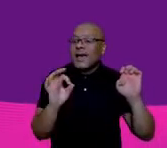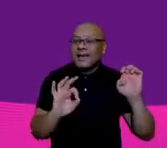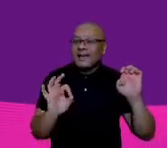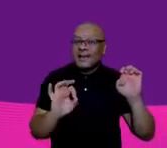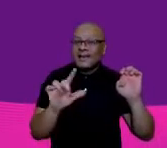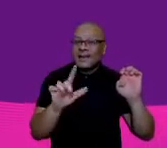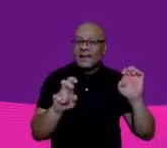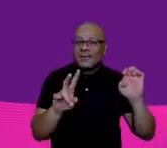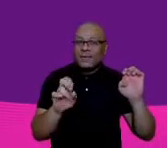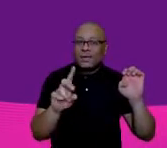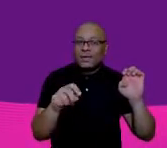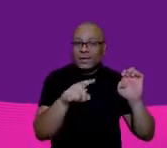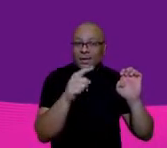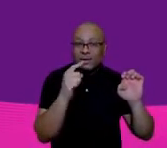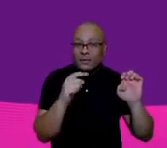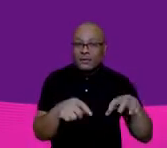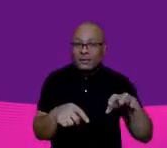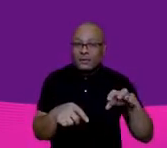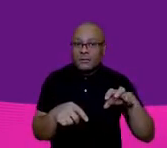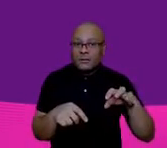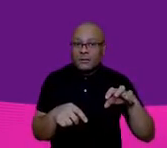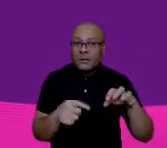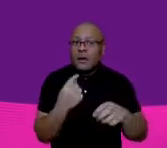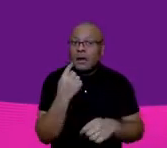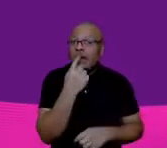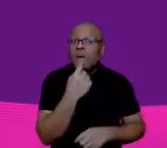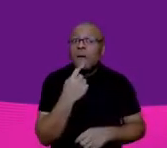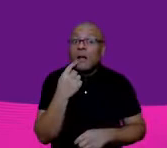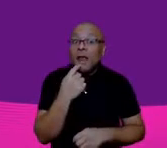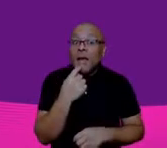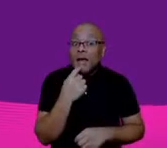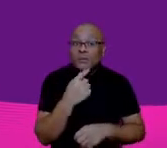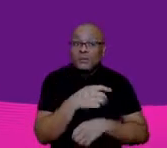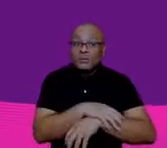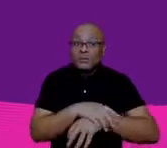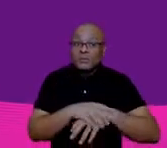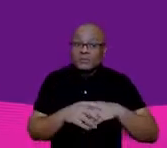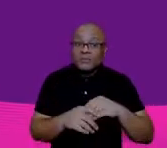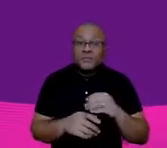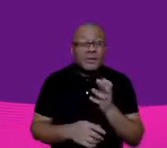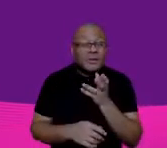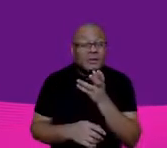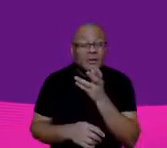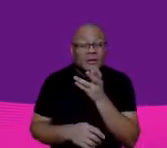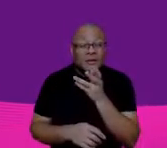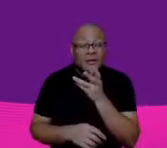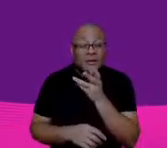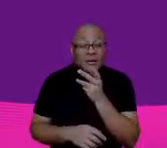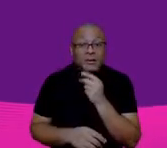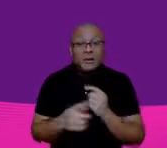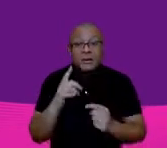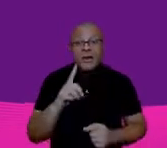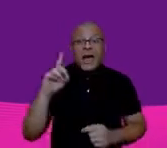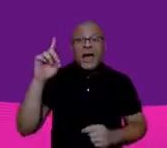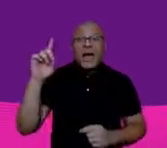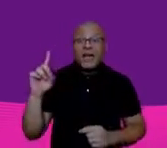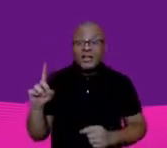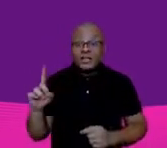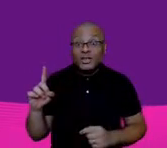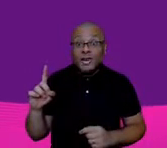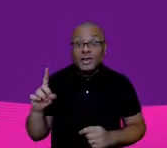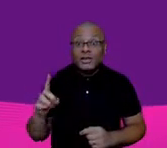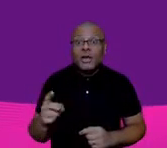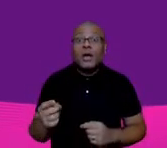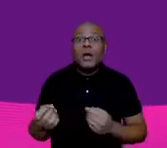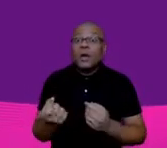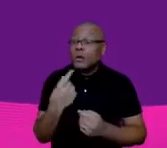importante, tremor no lábio, nos membros superiores, uma lentidão dos movimentos, e à direita ele sobre o efeito da levodopa,